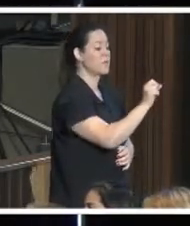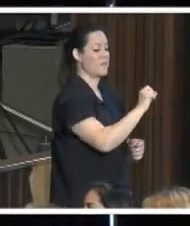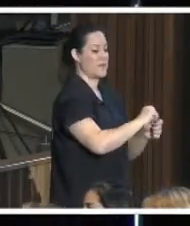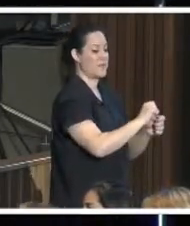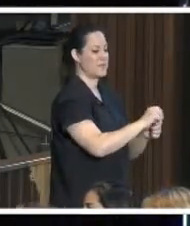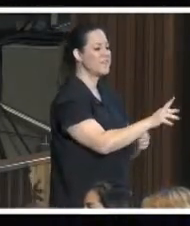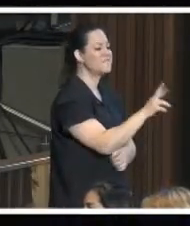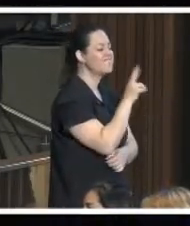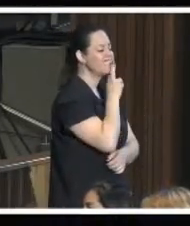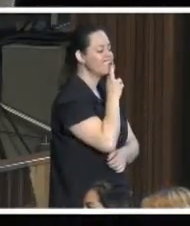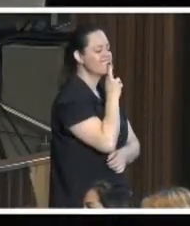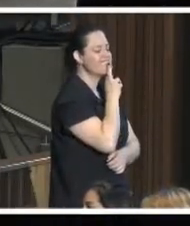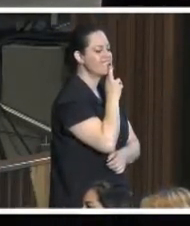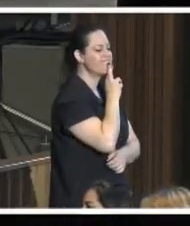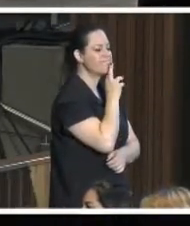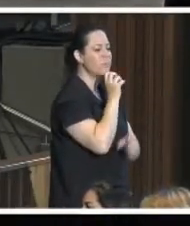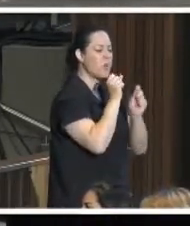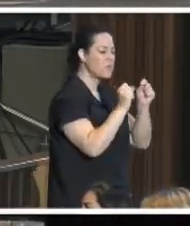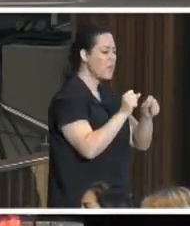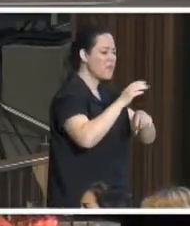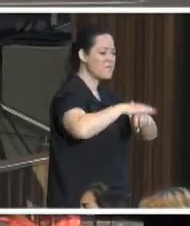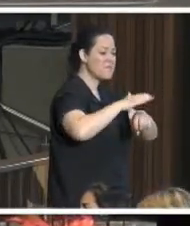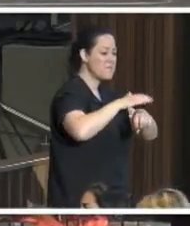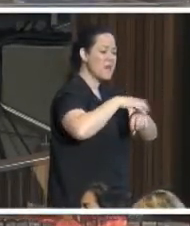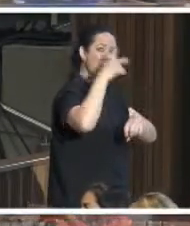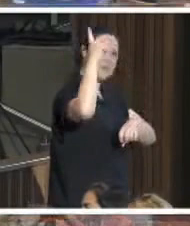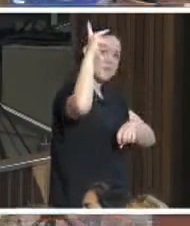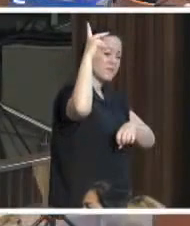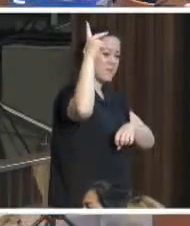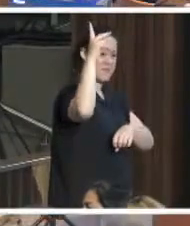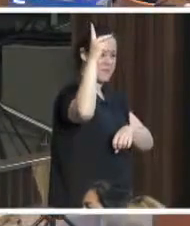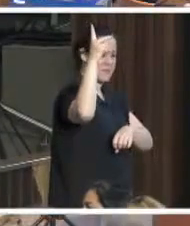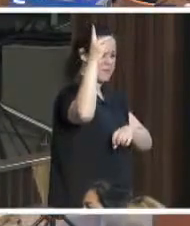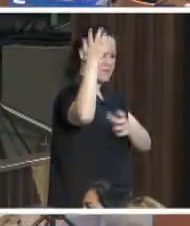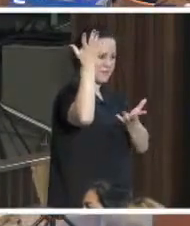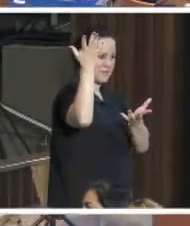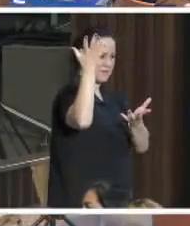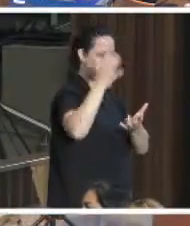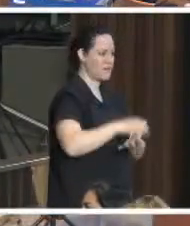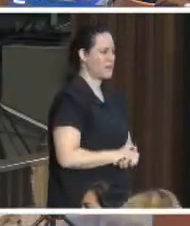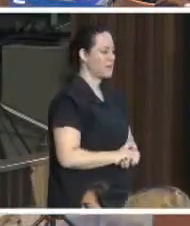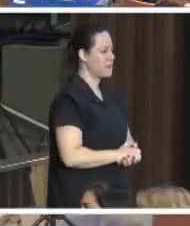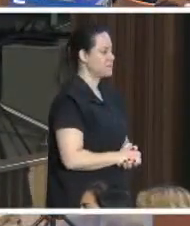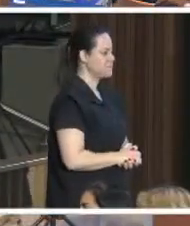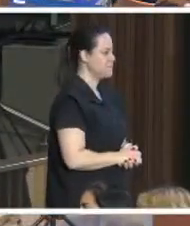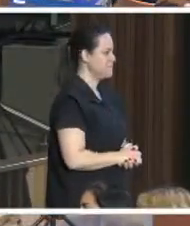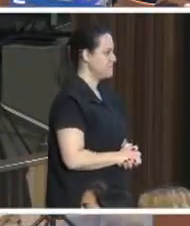porque o poder está na mão dele, não está na minha. Então a gente responde, não é?